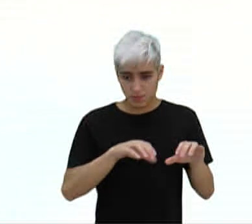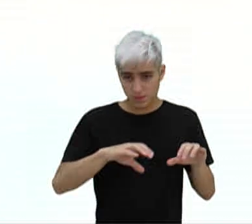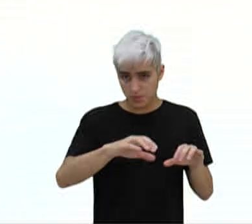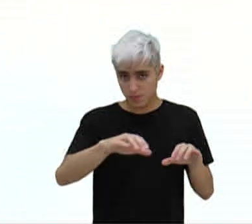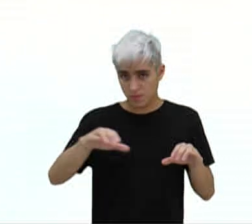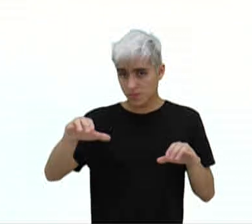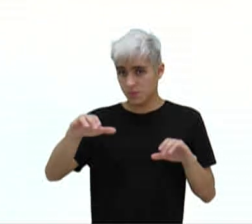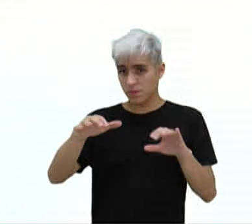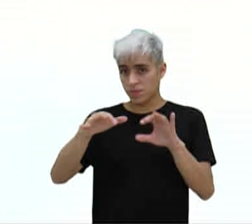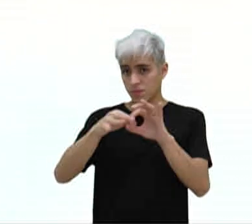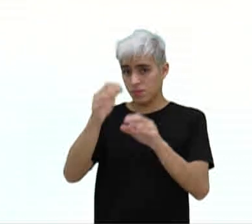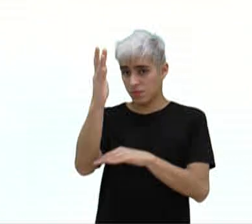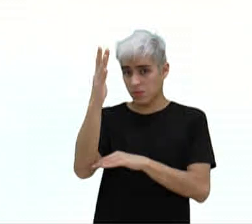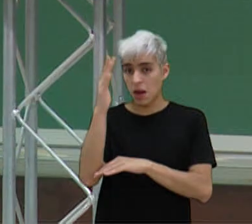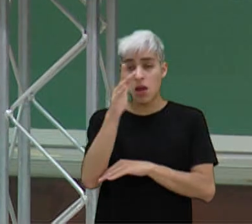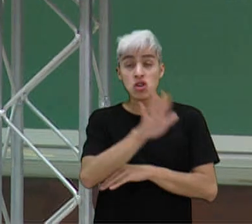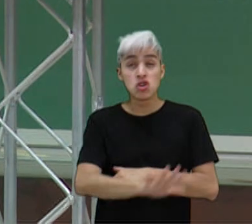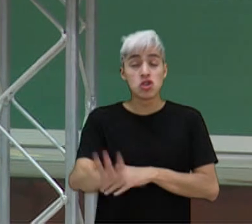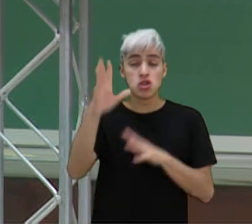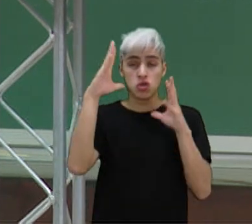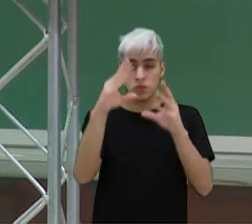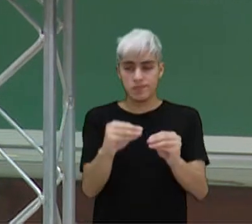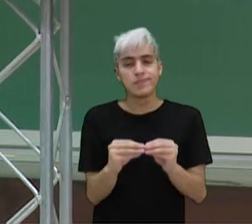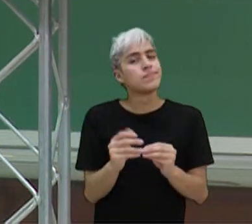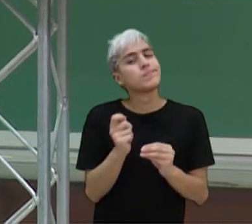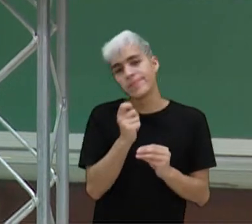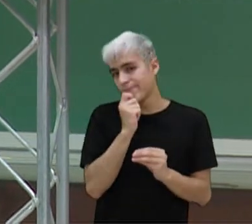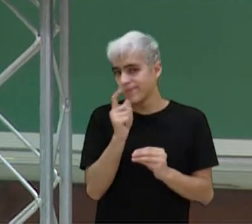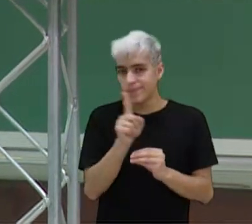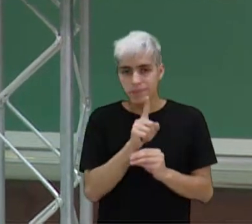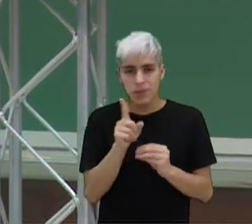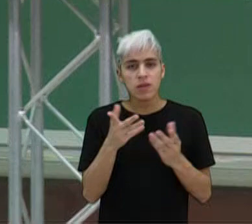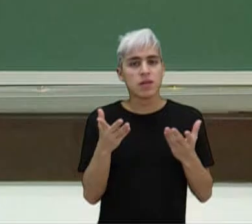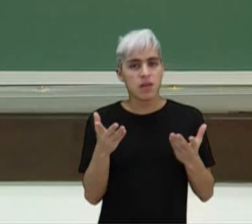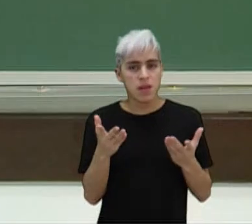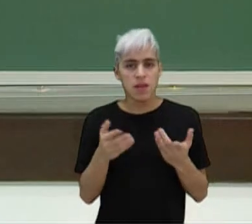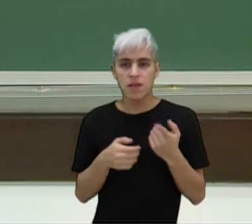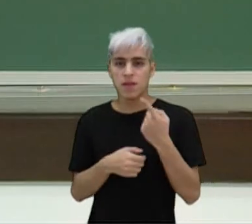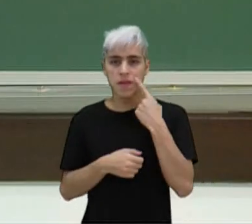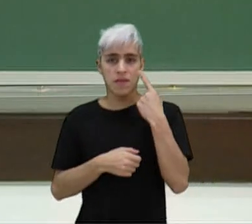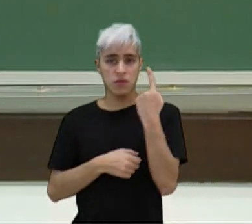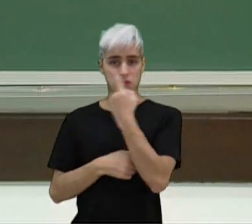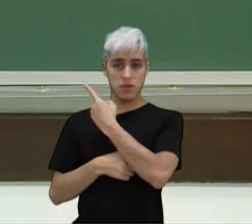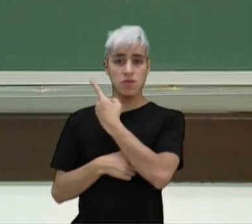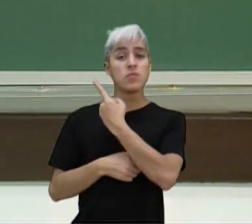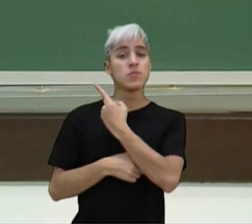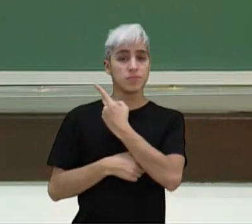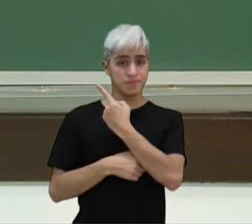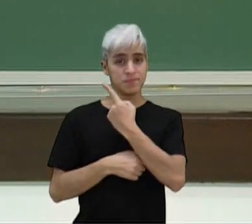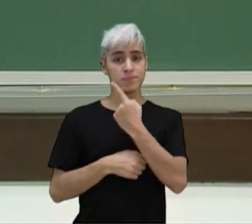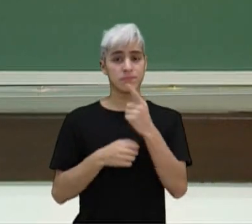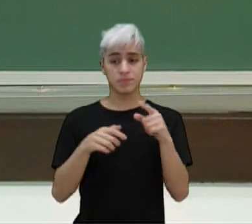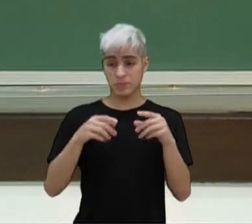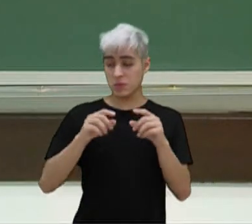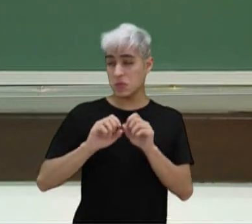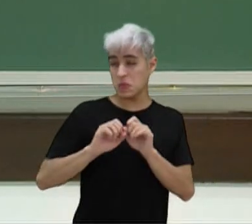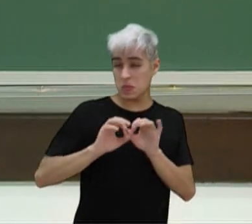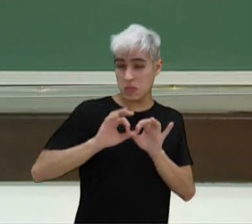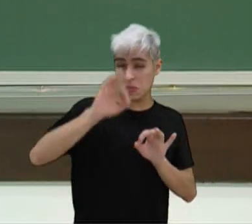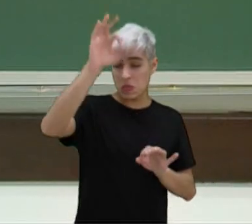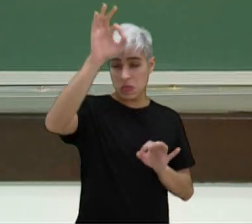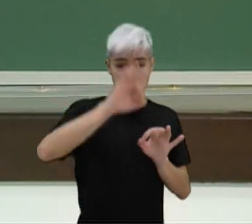o território brasileiro? Não, né? Nós vimos que nosso território é muito extenso, a distribuição